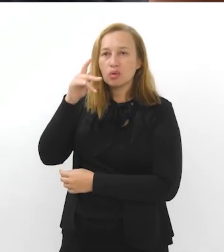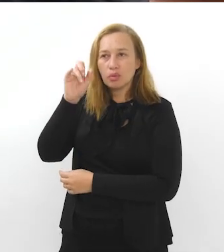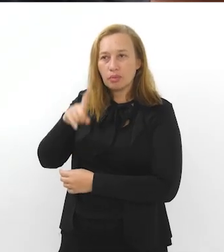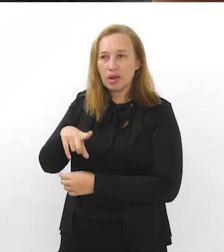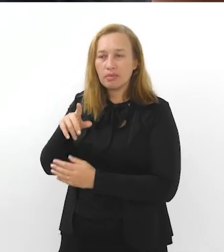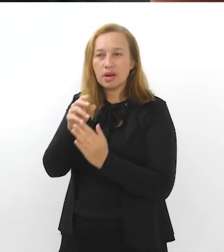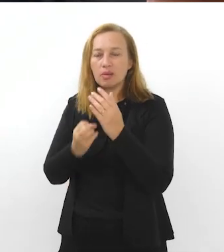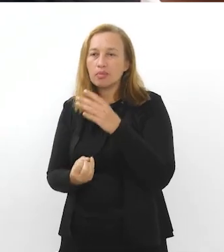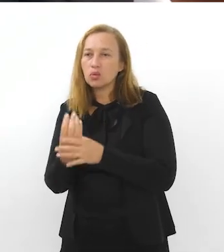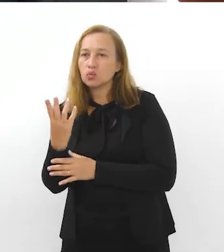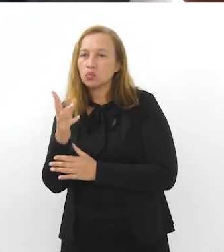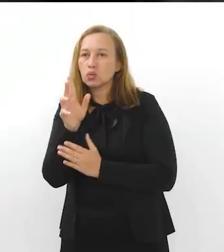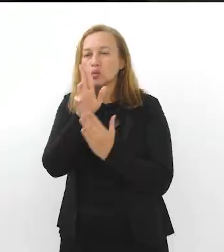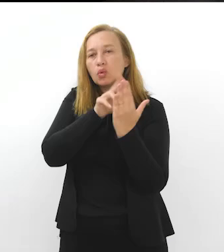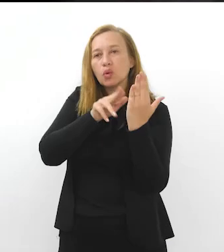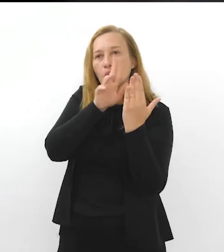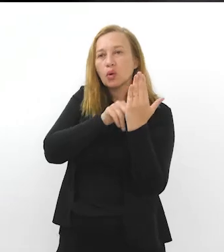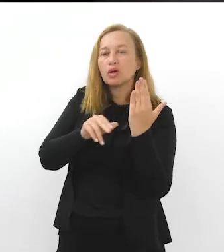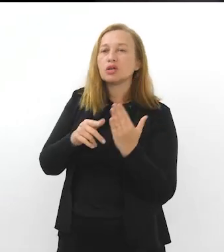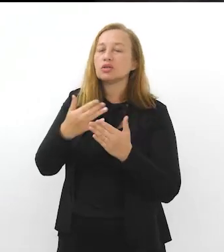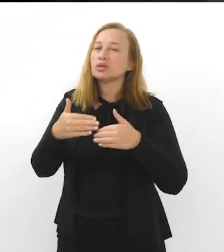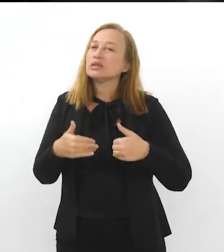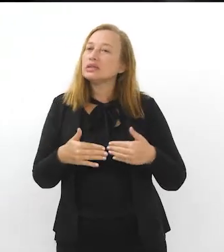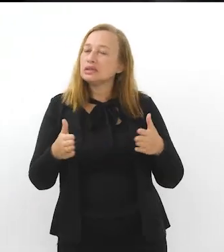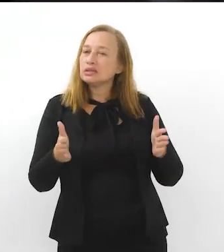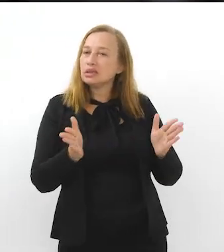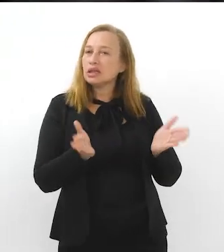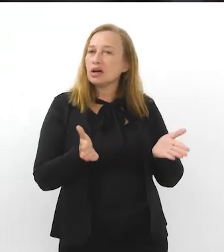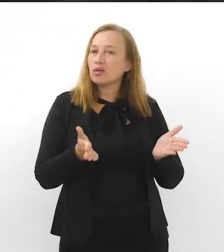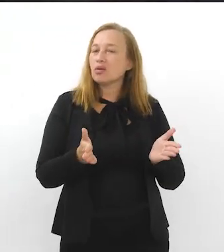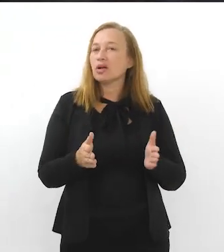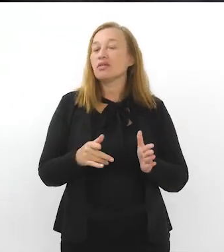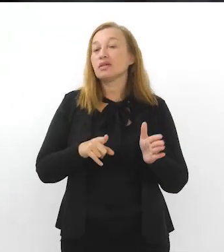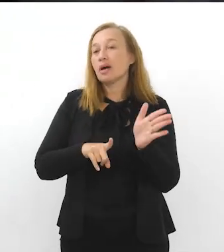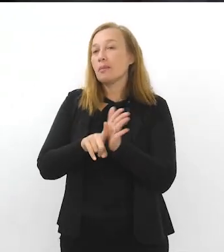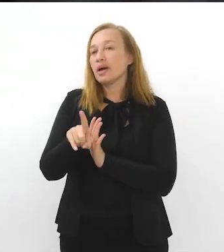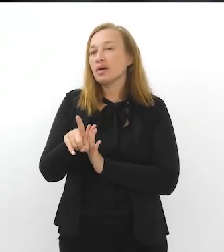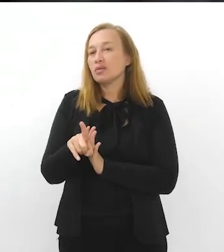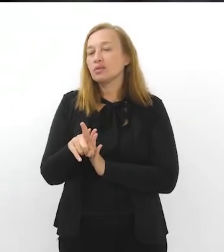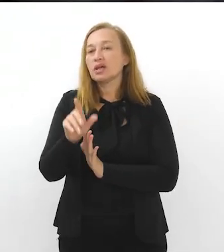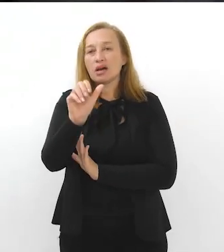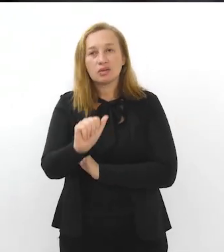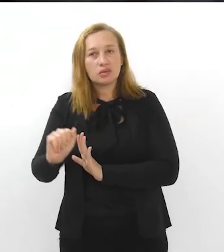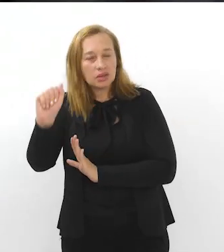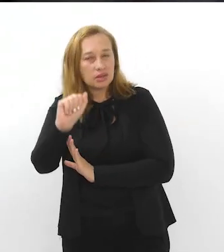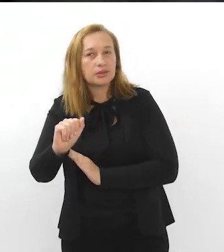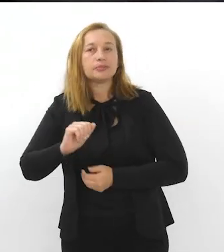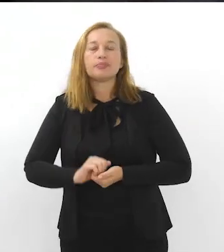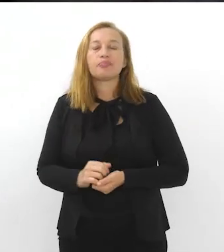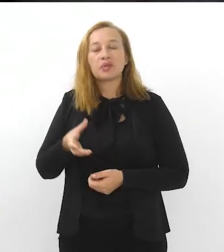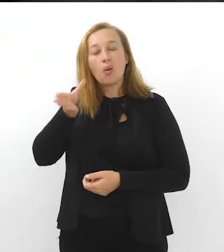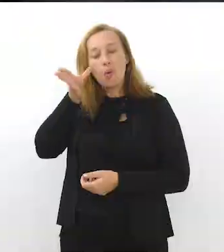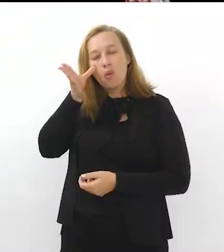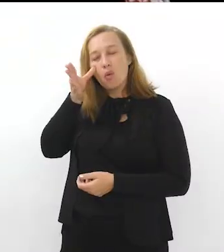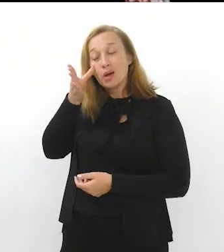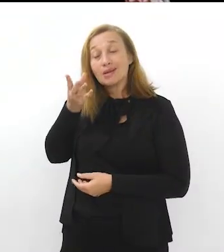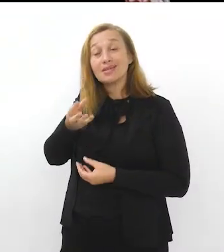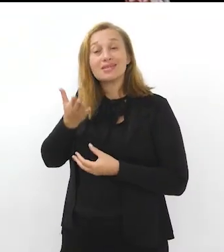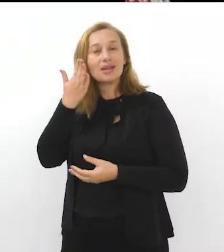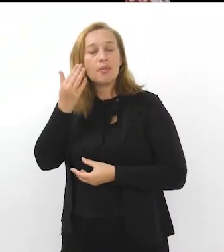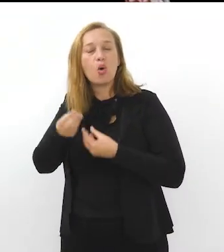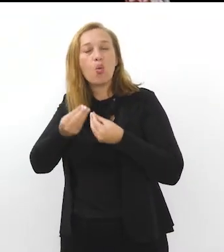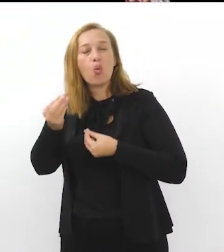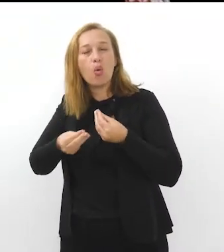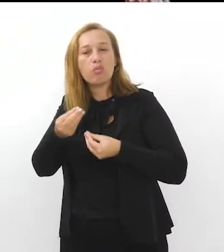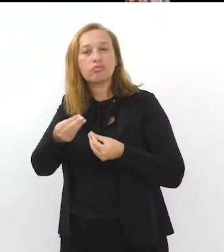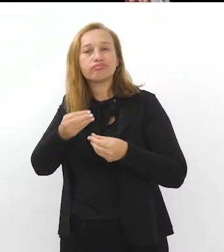produzir seus quadros. O Maria Gorete, eu estou abrindo esse bloco aqui, logo fazendo a pergunta sobre a associação. Fiquei curioso de saber como é que